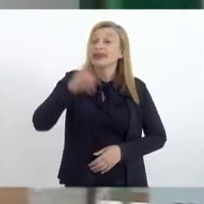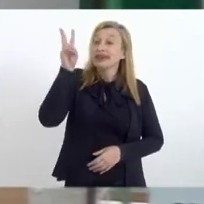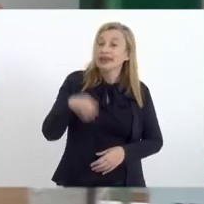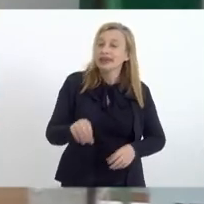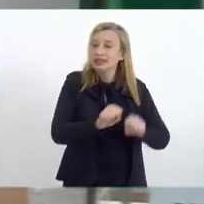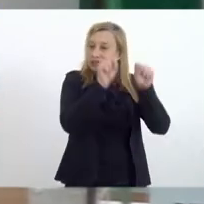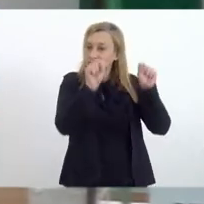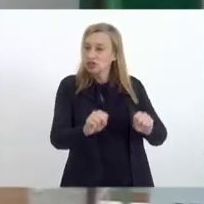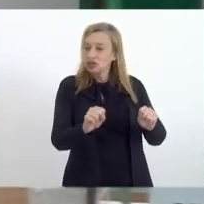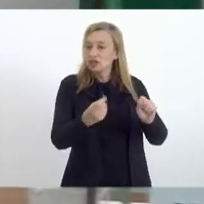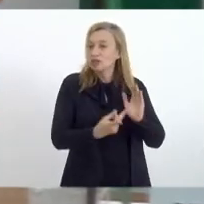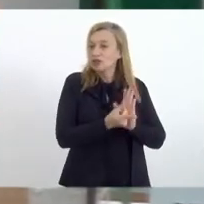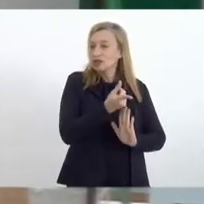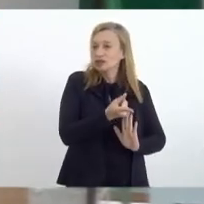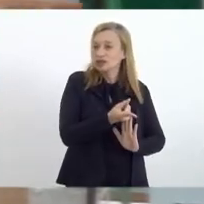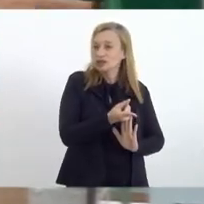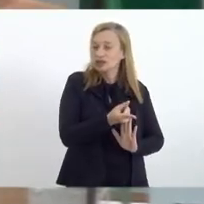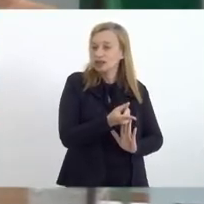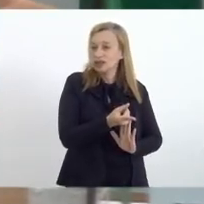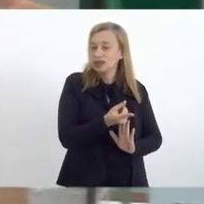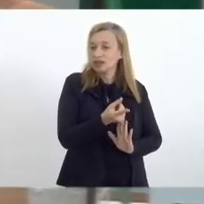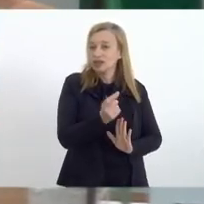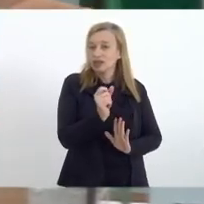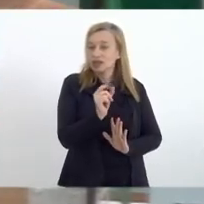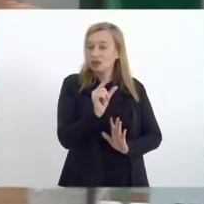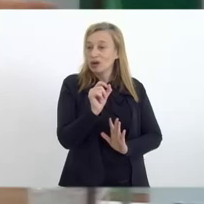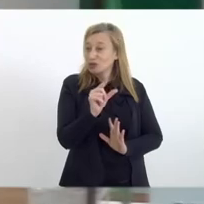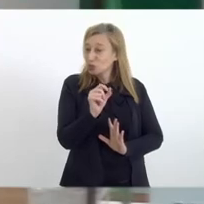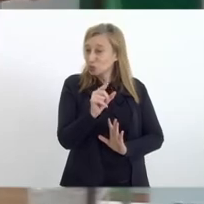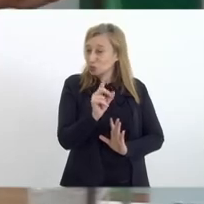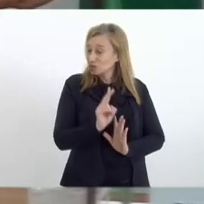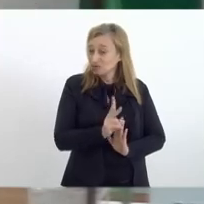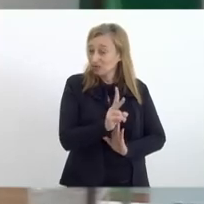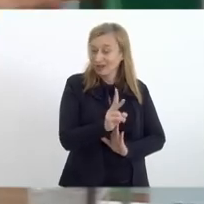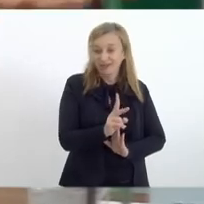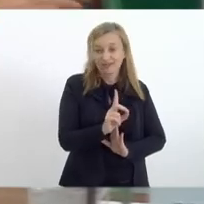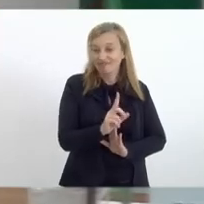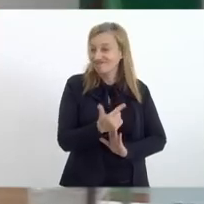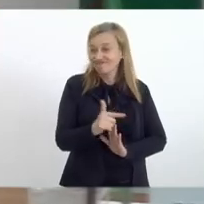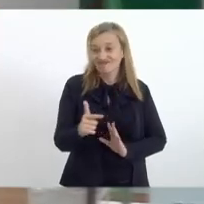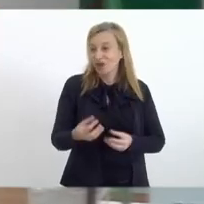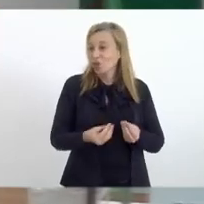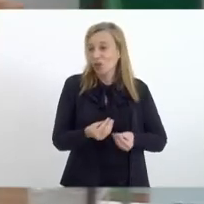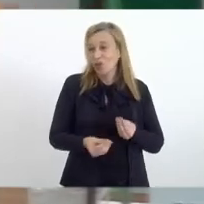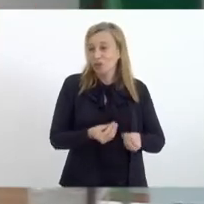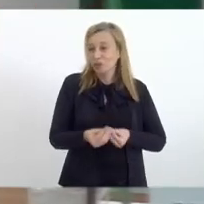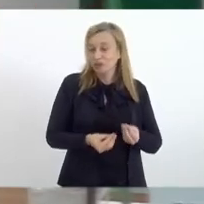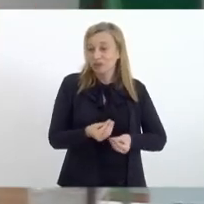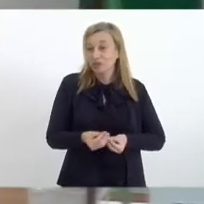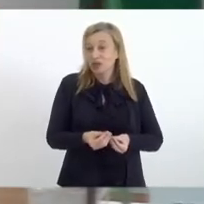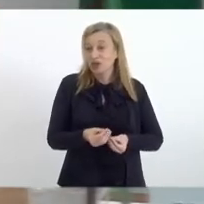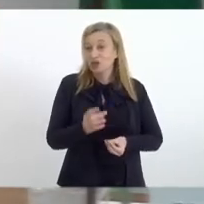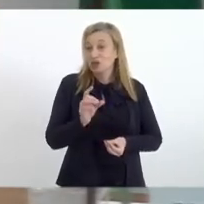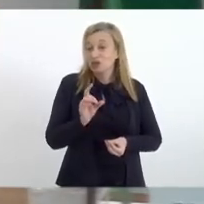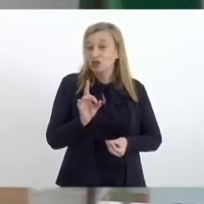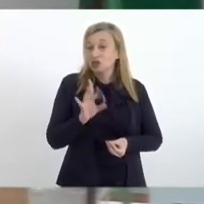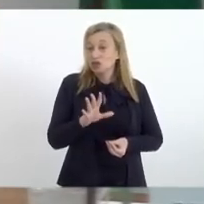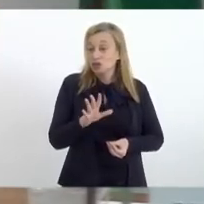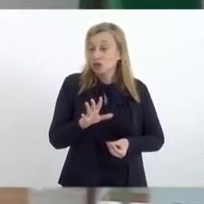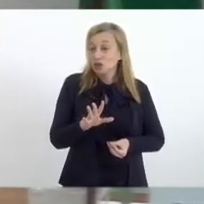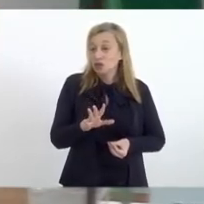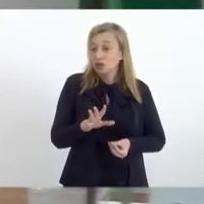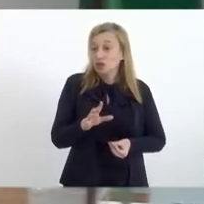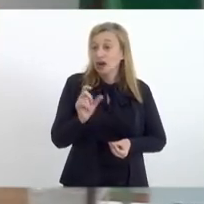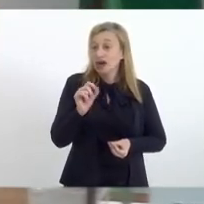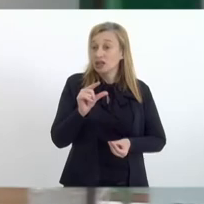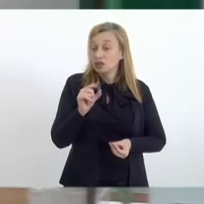sistema, o sistema financeiro, ficar em azul. Não tem hipótese. É a lei da vida. E ele só vai ficar em azul quando 90%.